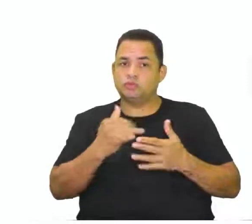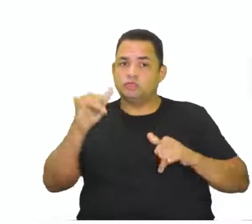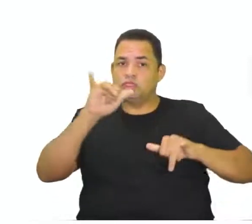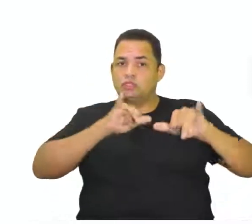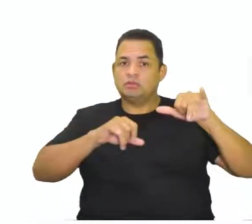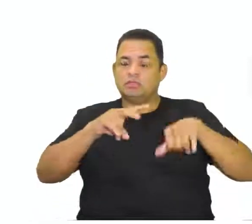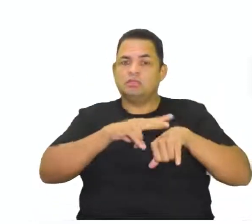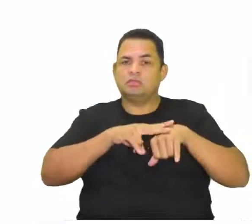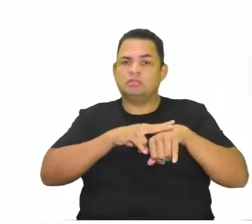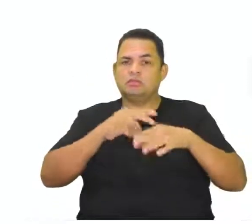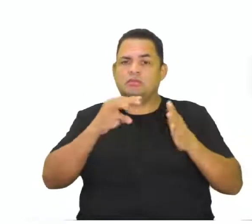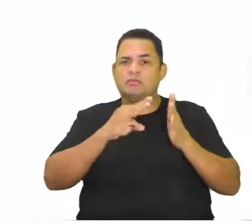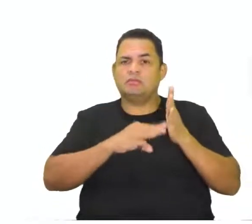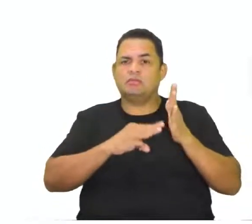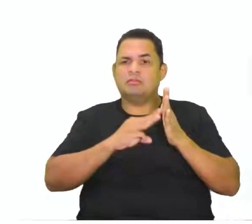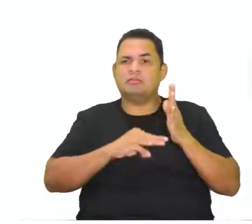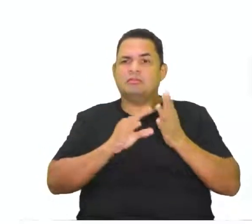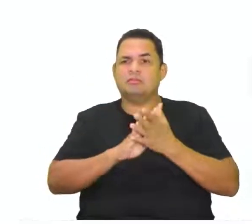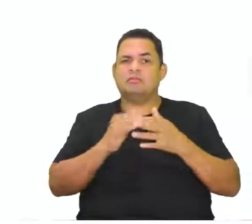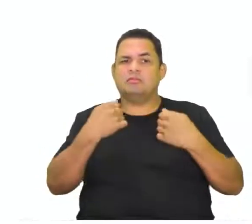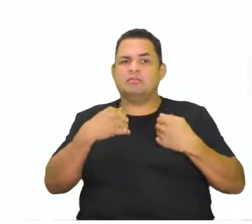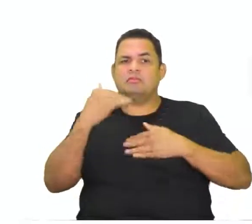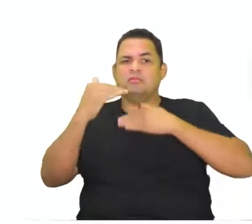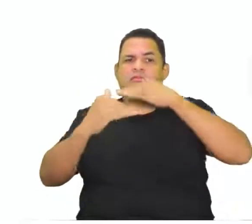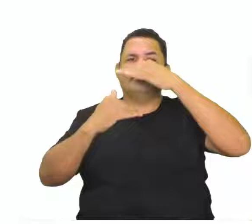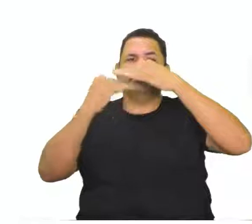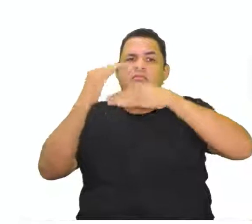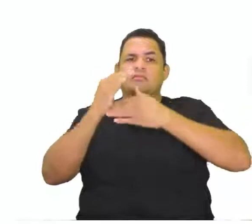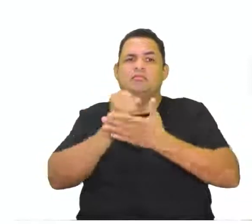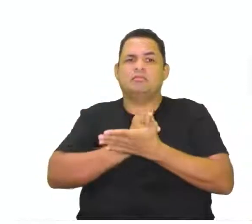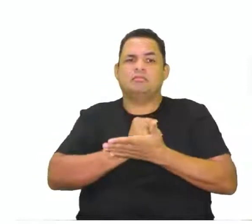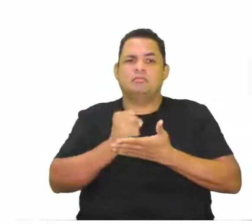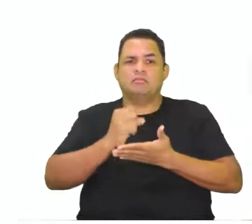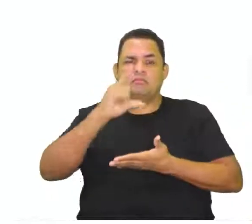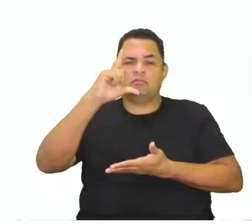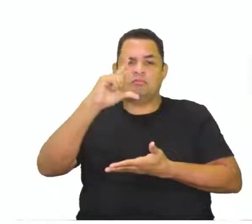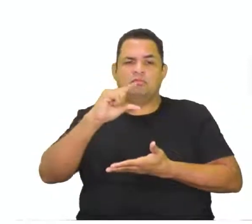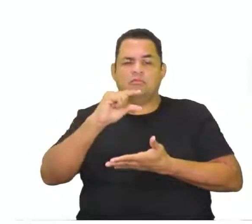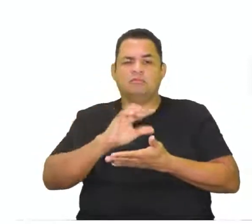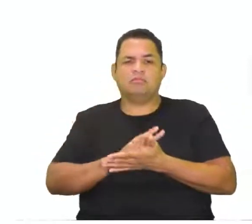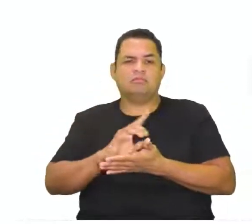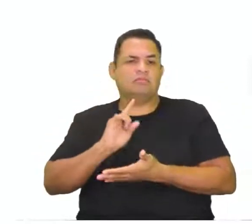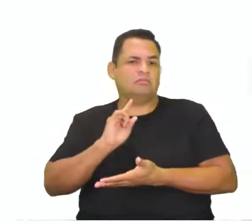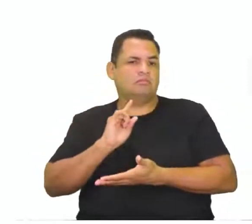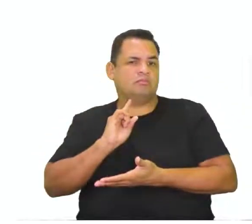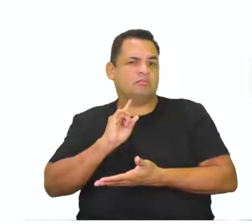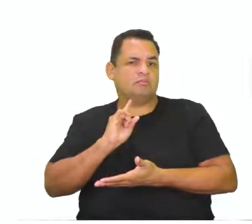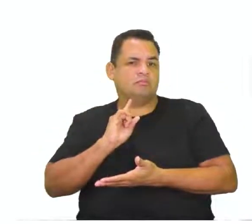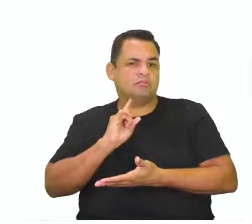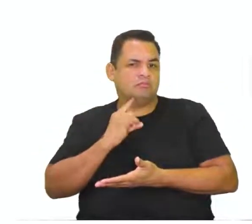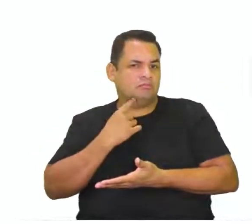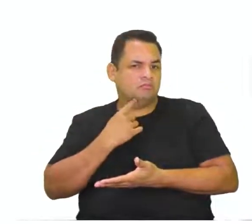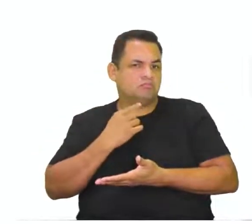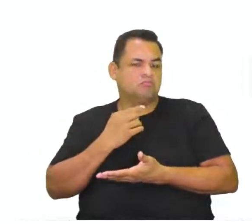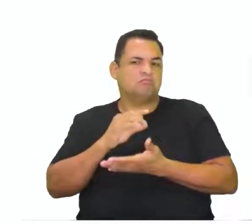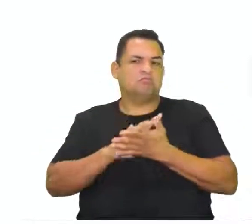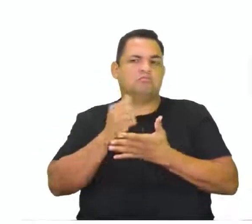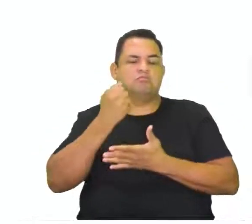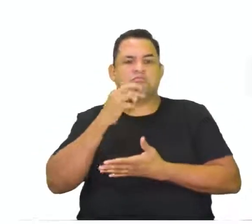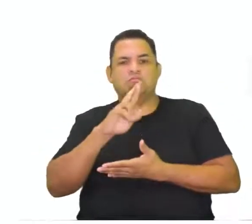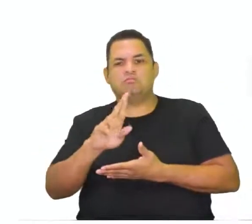verde, métodos devem ser desenvolvidos para eliminar ou reduzir a poluição do